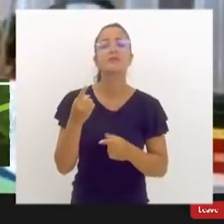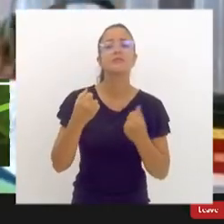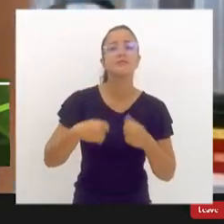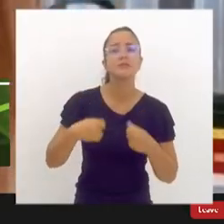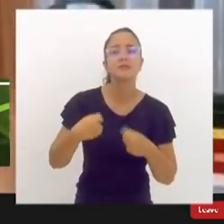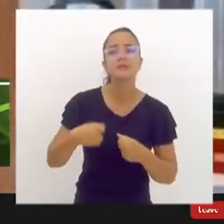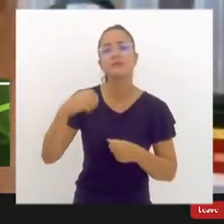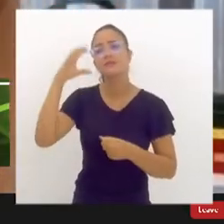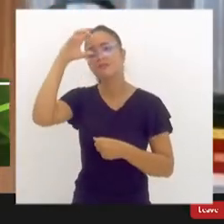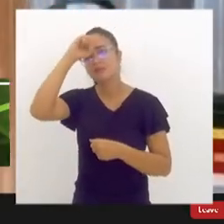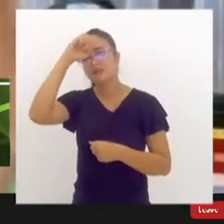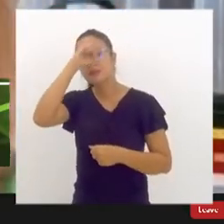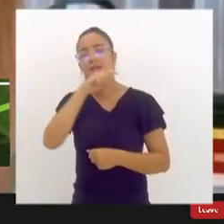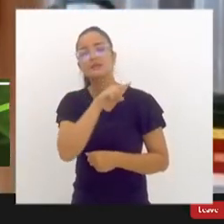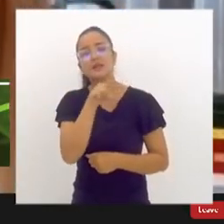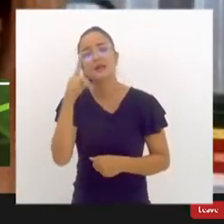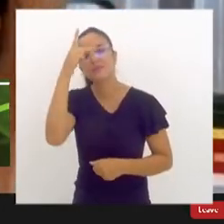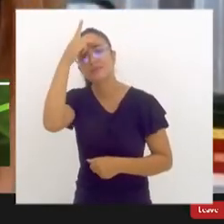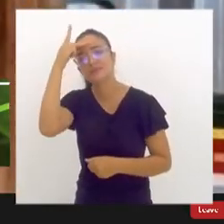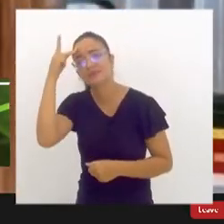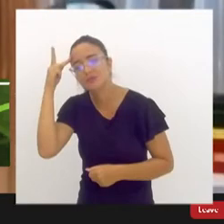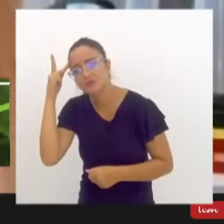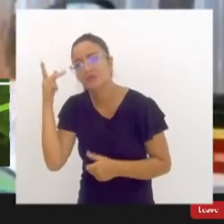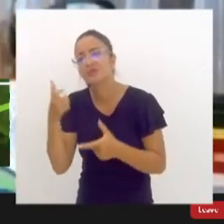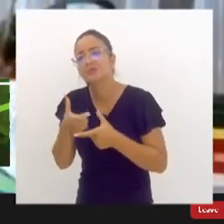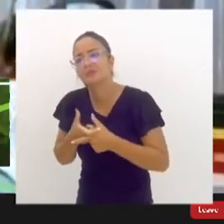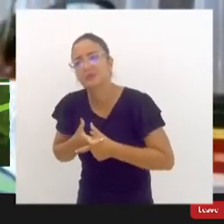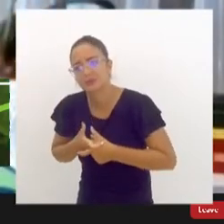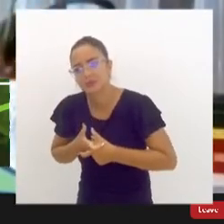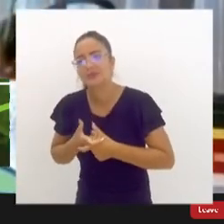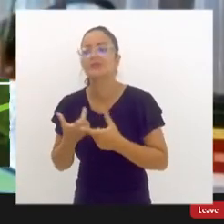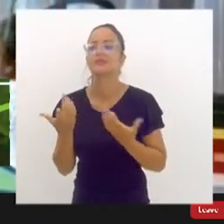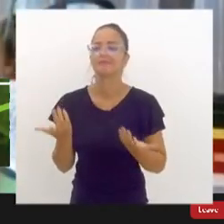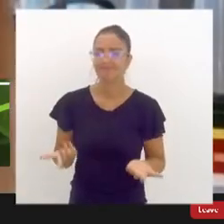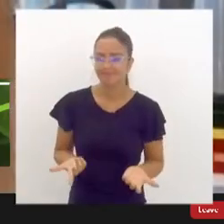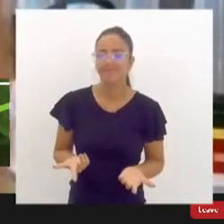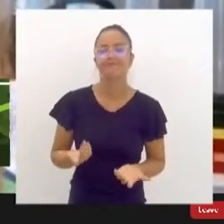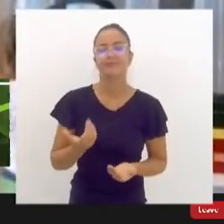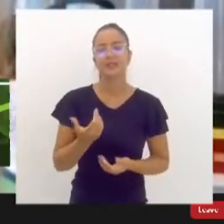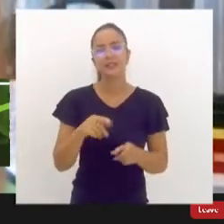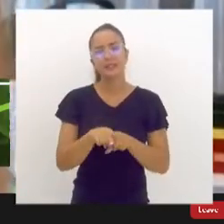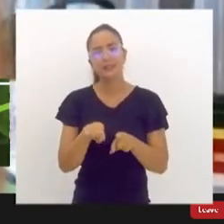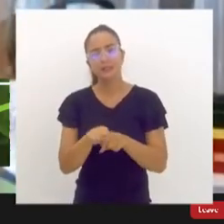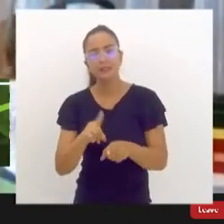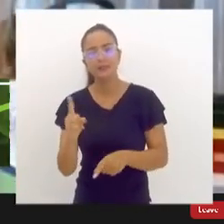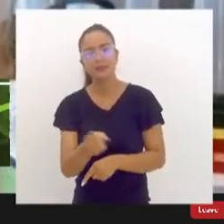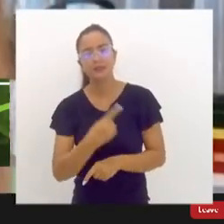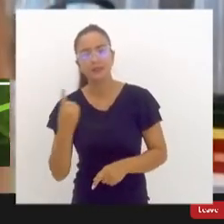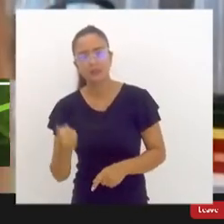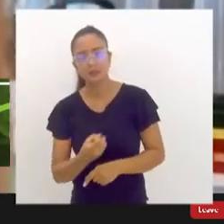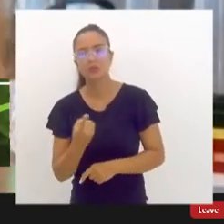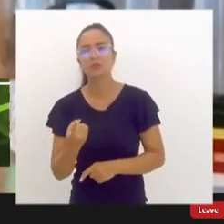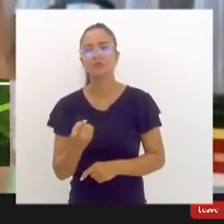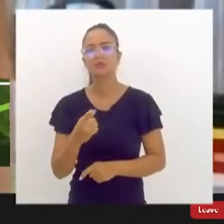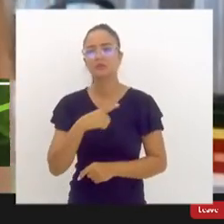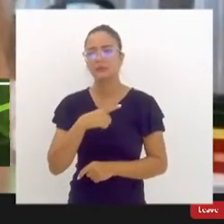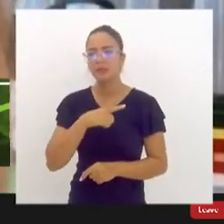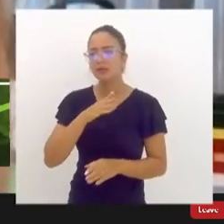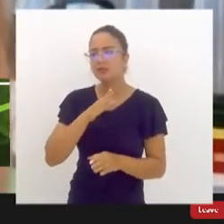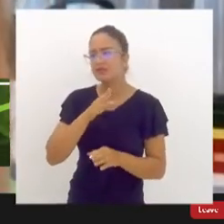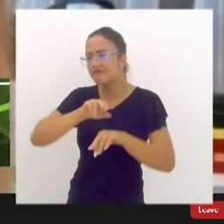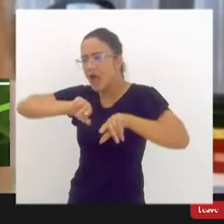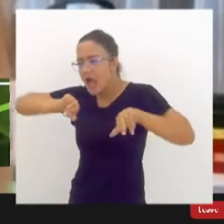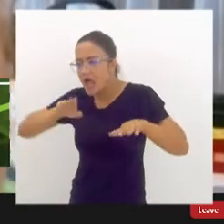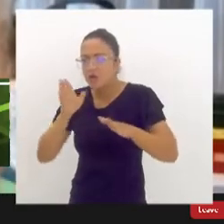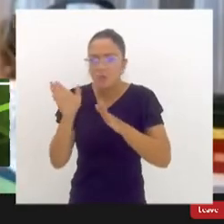de minorias, né? E já contactamos aí vários segmentos no sentido